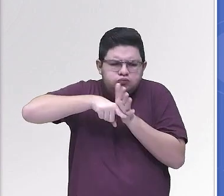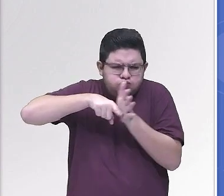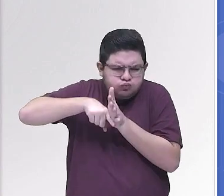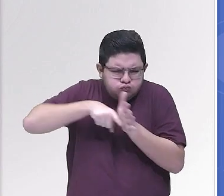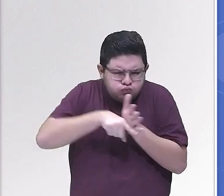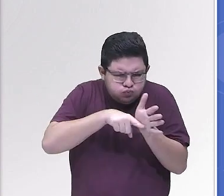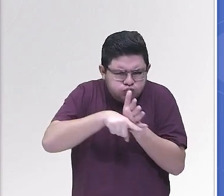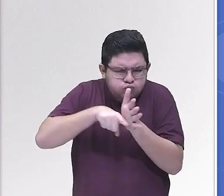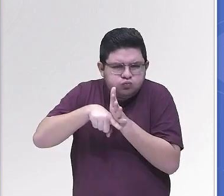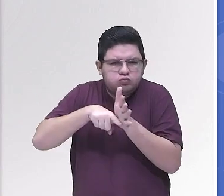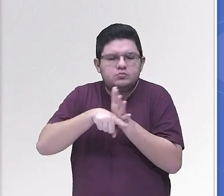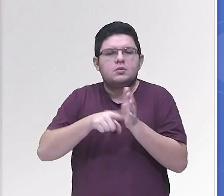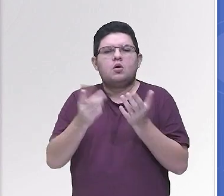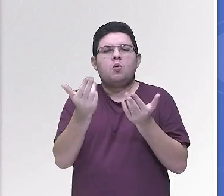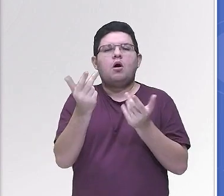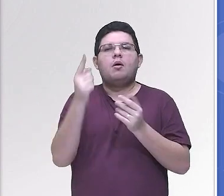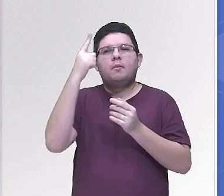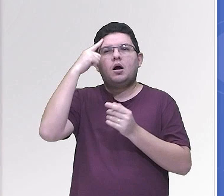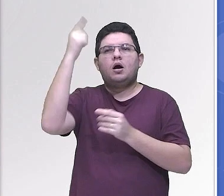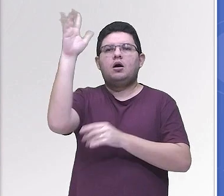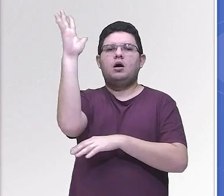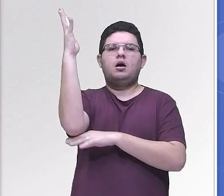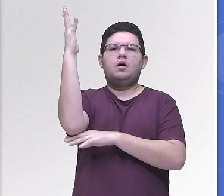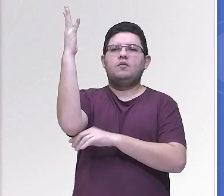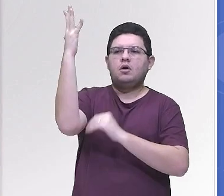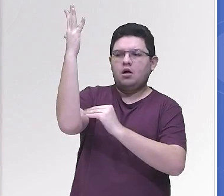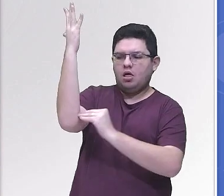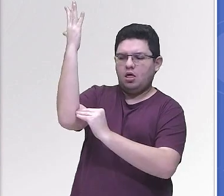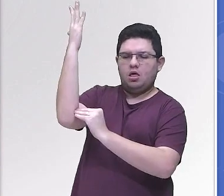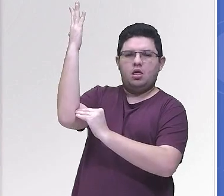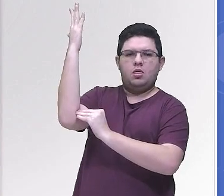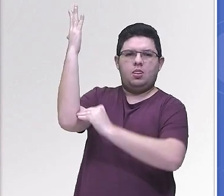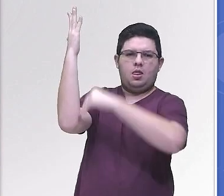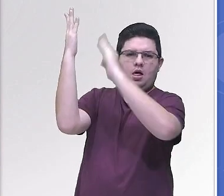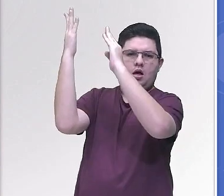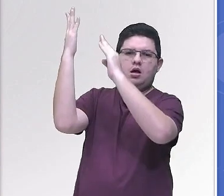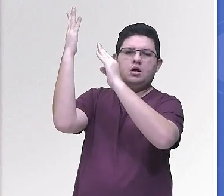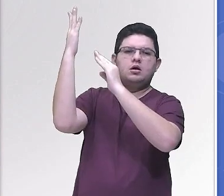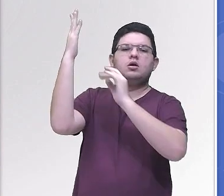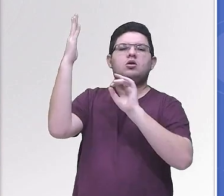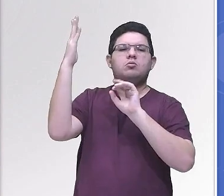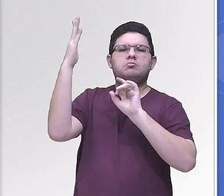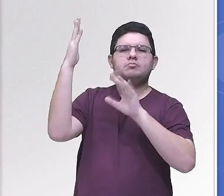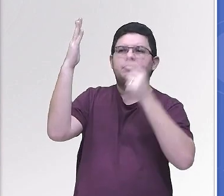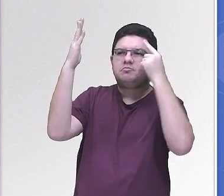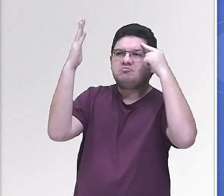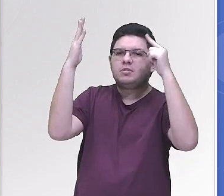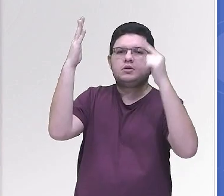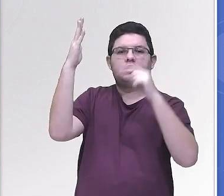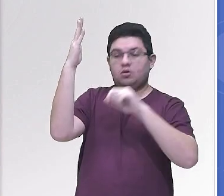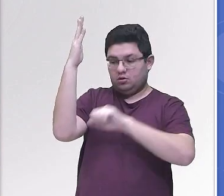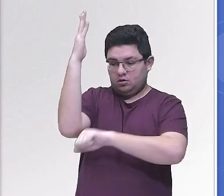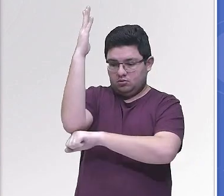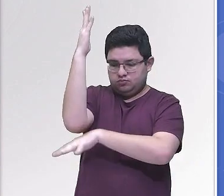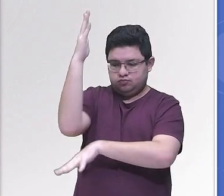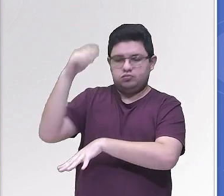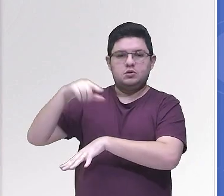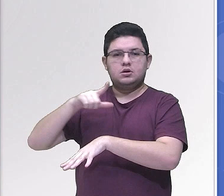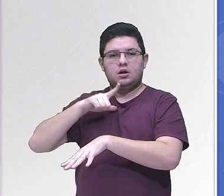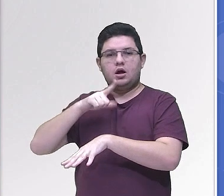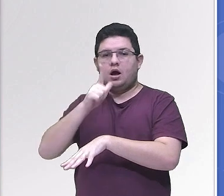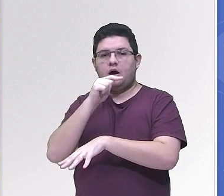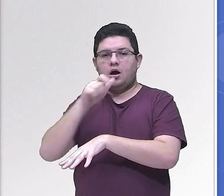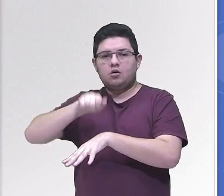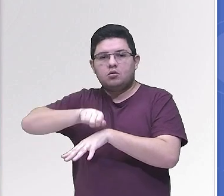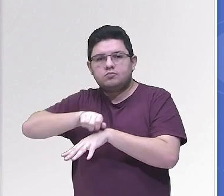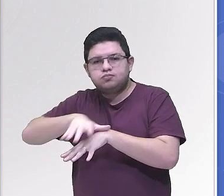umas raízes, tem o solo que vai trabalhar aí, né? Tem o vento que vai trabalhar, tem a água que vai penetrar. Então, qual é o papel da filosofia